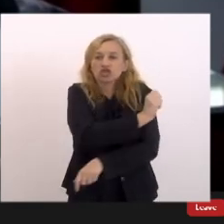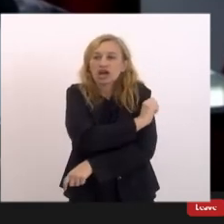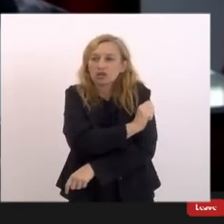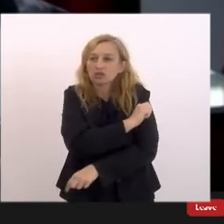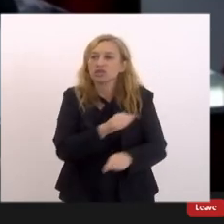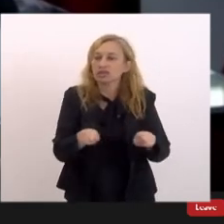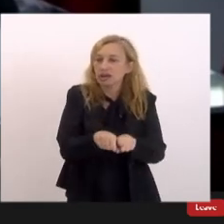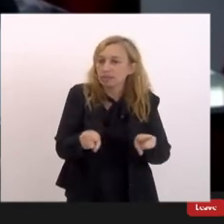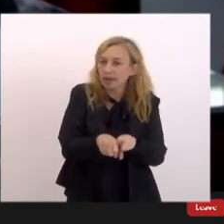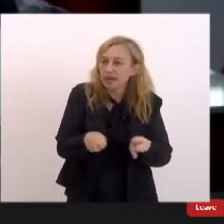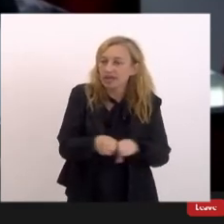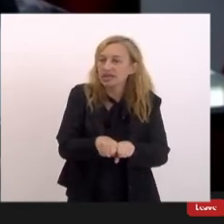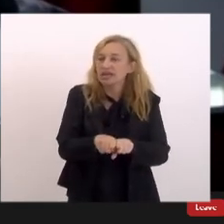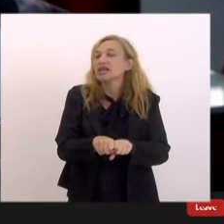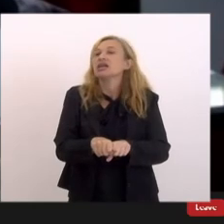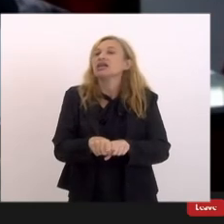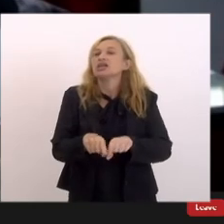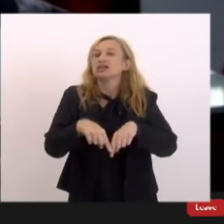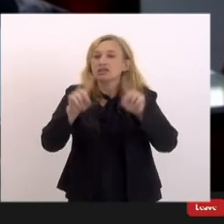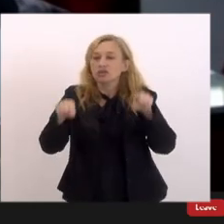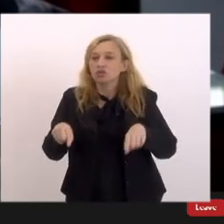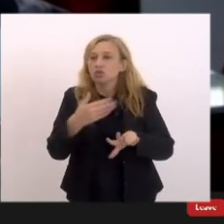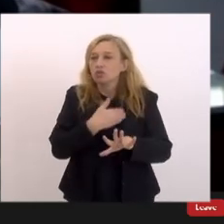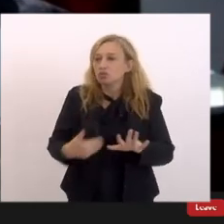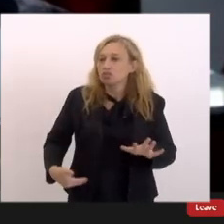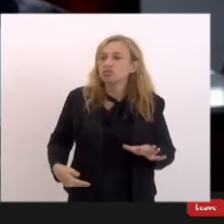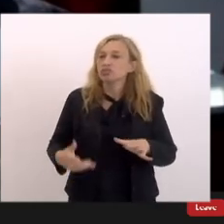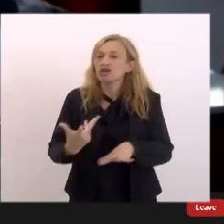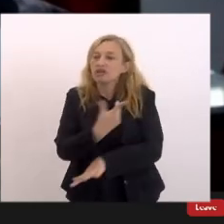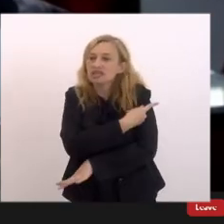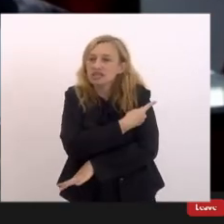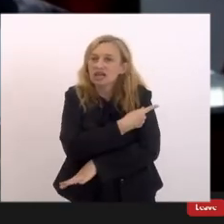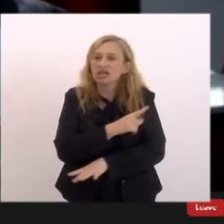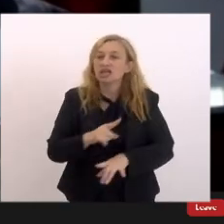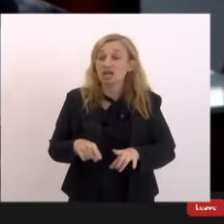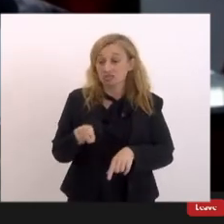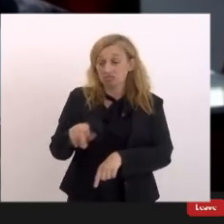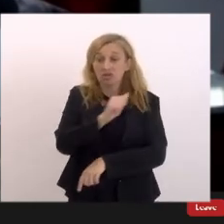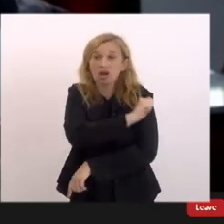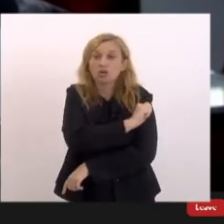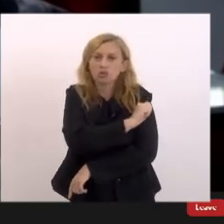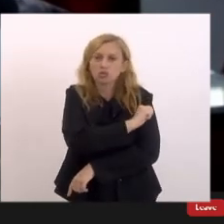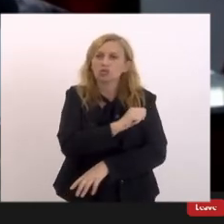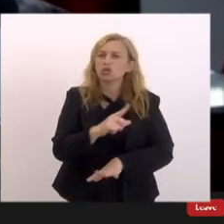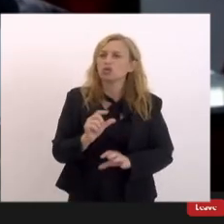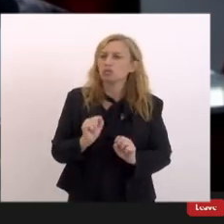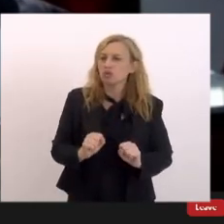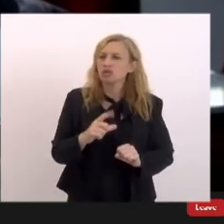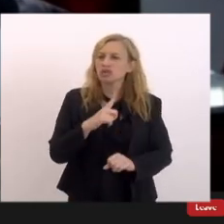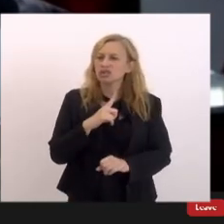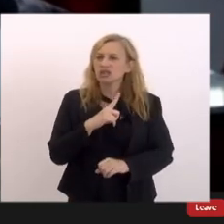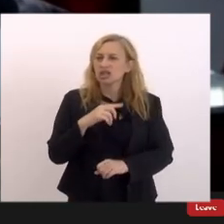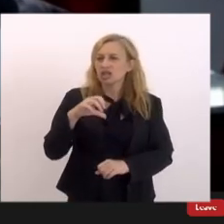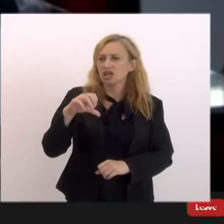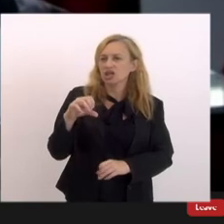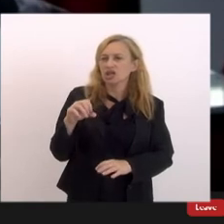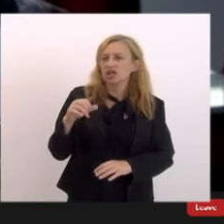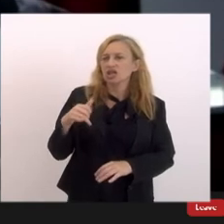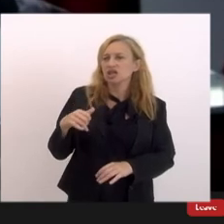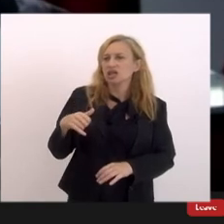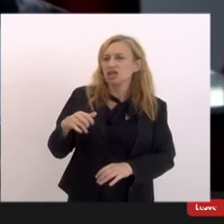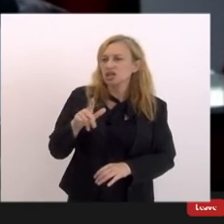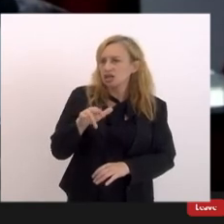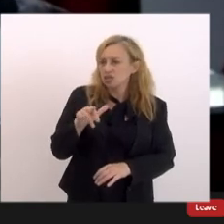servidores, esteja maciçamente vacinado. Esse aluno pode ter irmãozinhos menores de 11 anos,